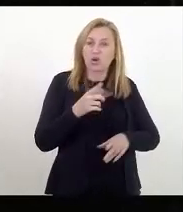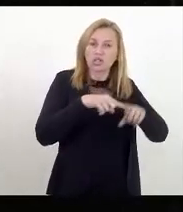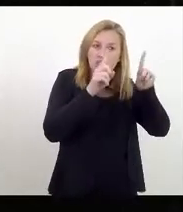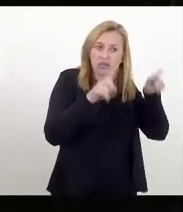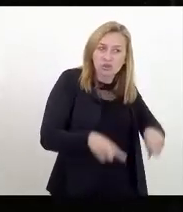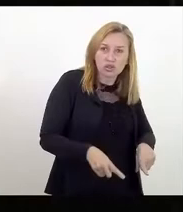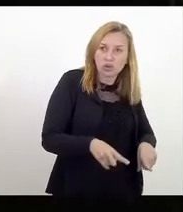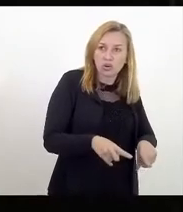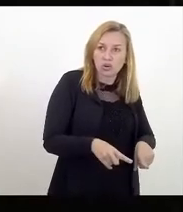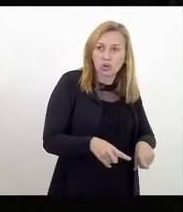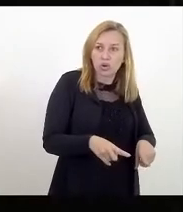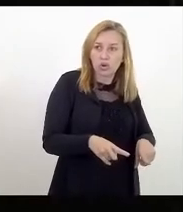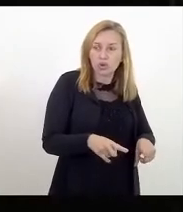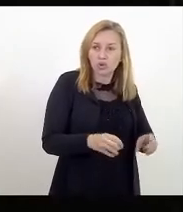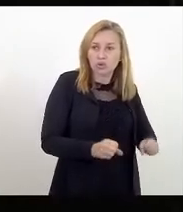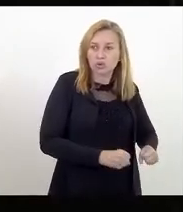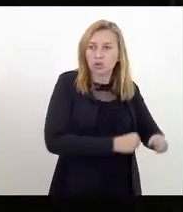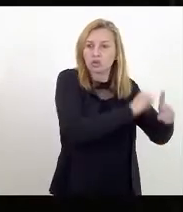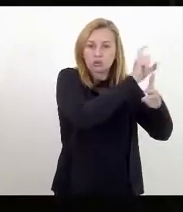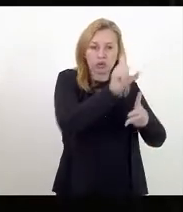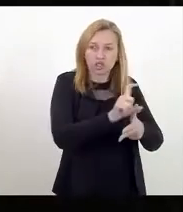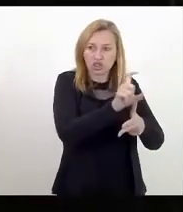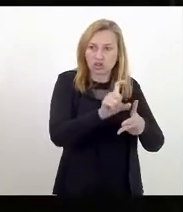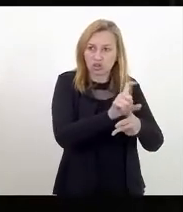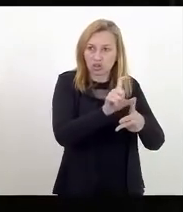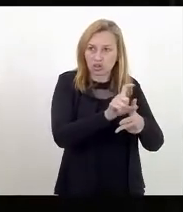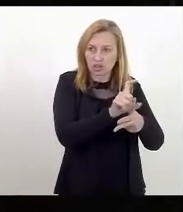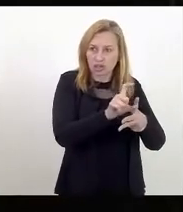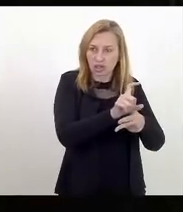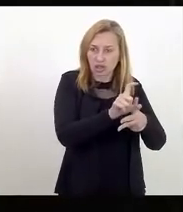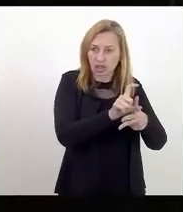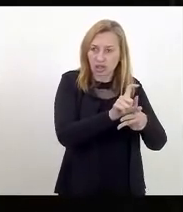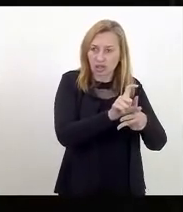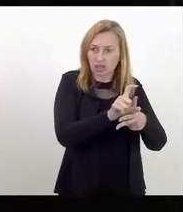do Poder Judiciário e do Ministério Público e da defensoria.